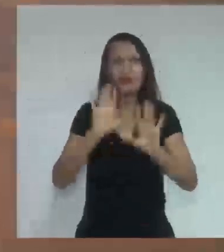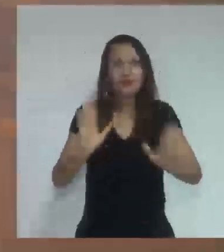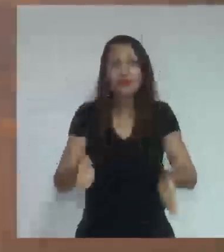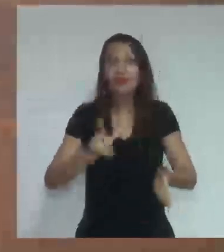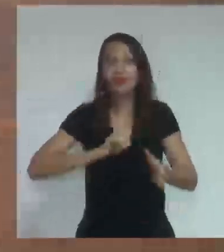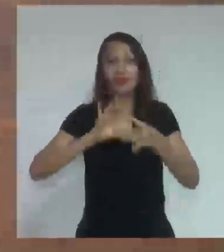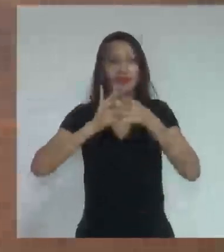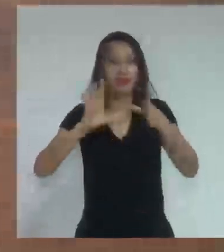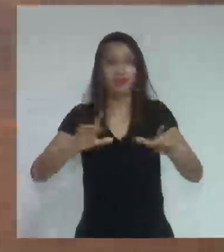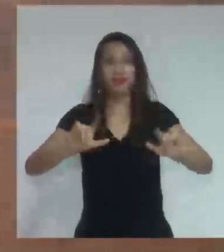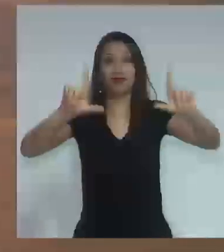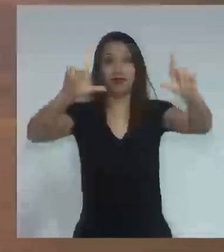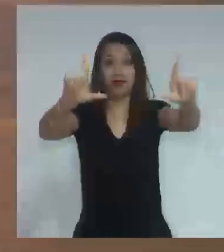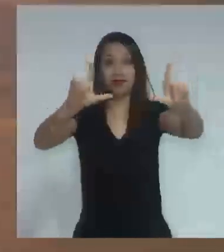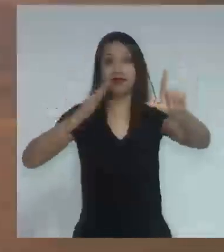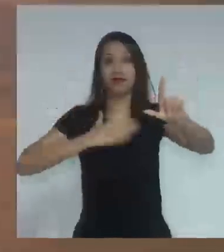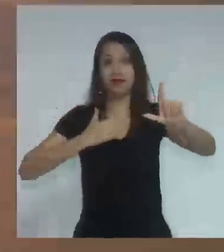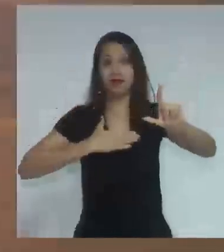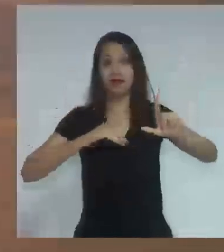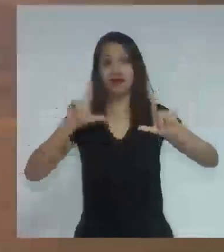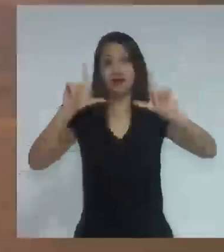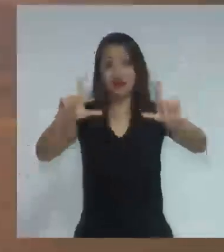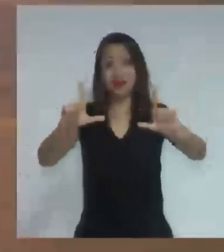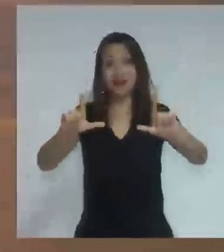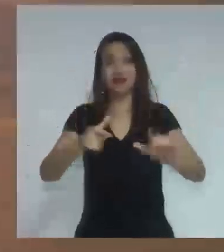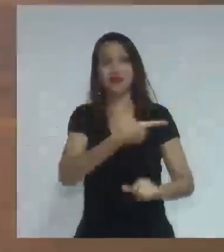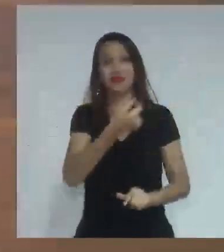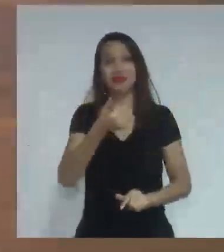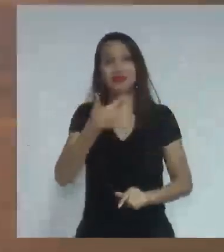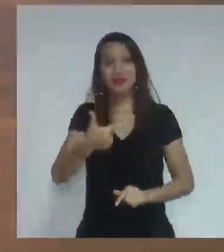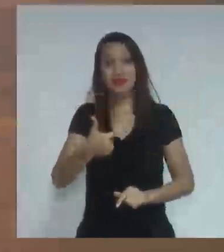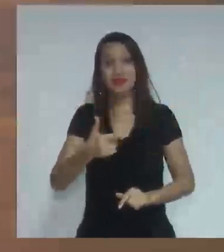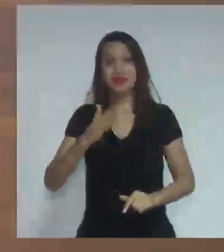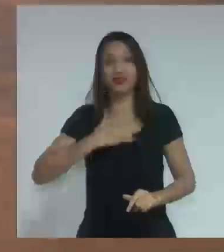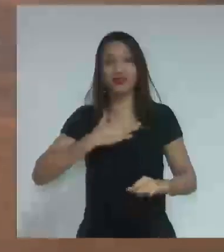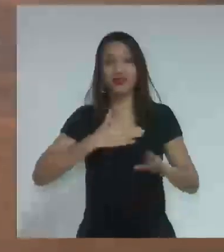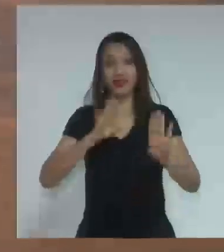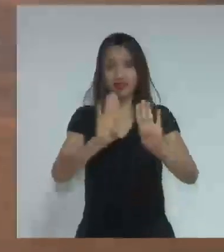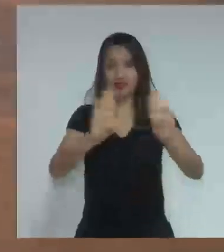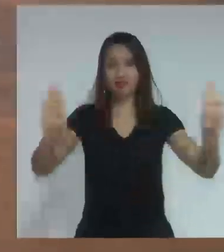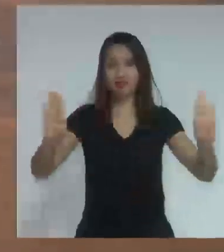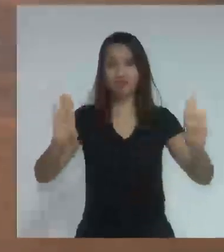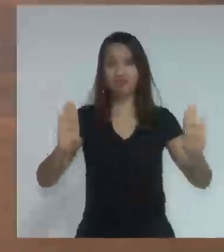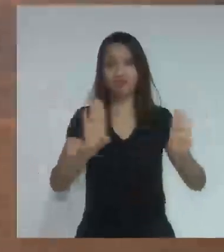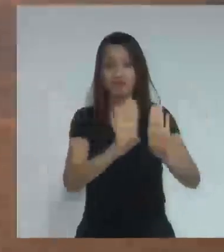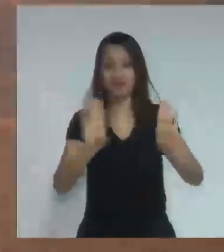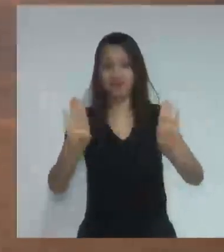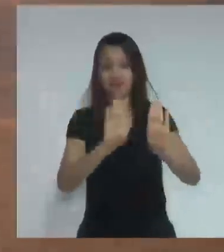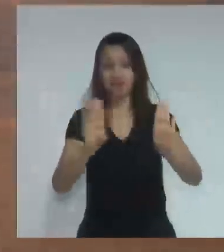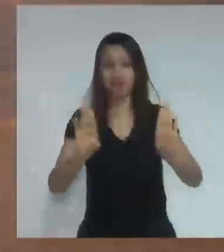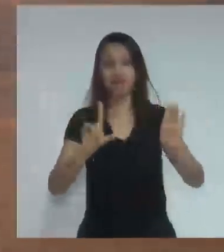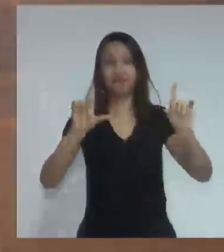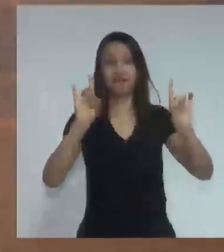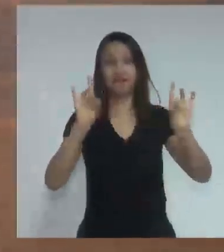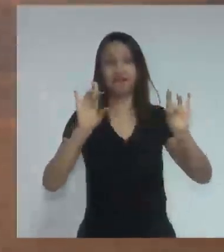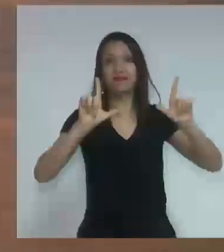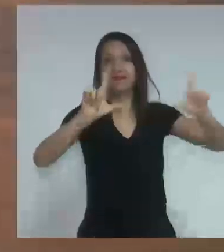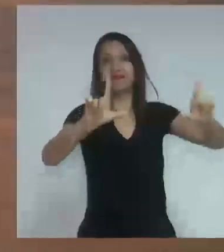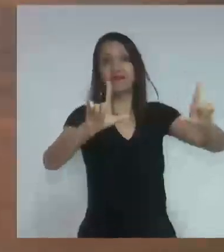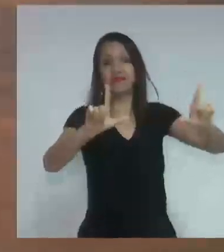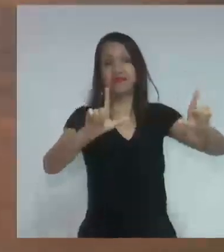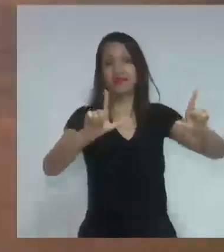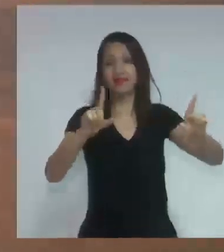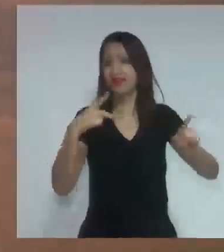autorizou a colocar uma placa minha na eleição de 2012 no seu portão. O mesmo aconteceu com o Cidinho. Então, as